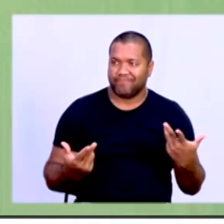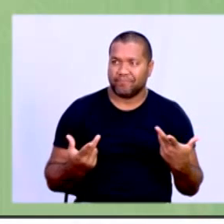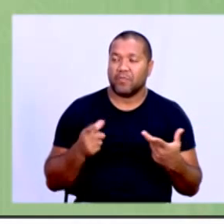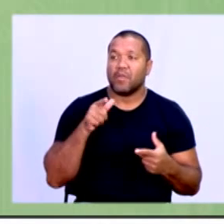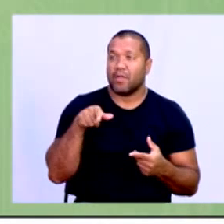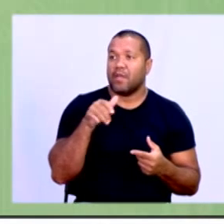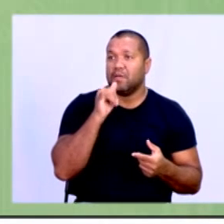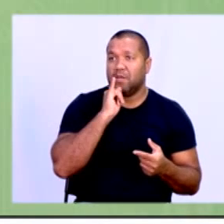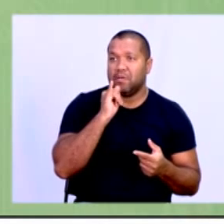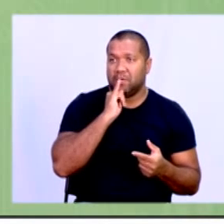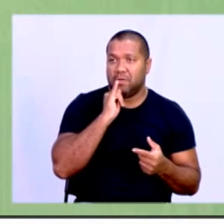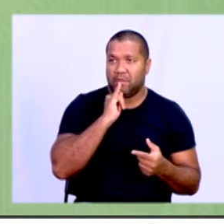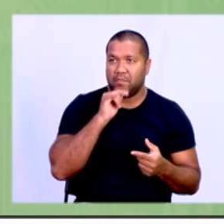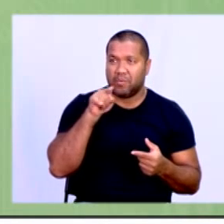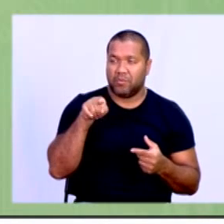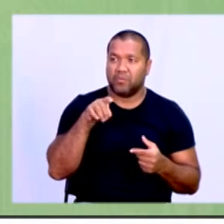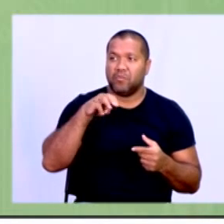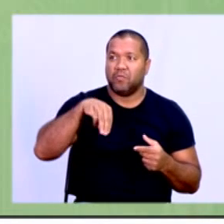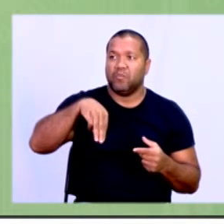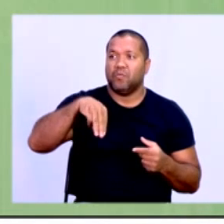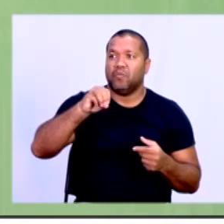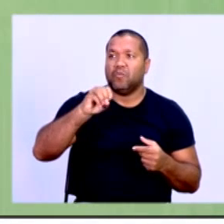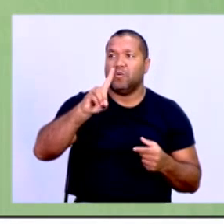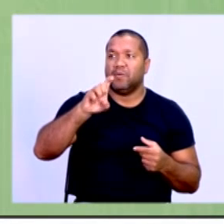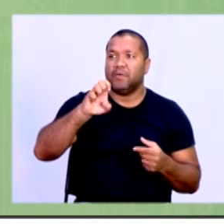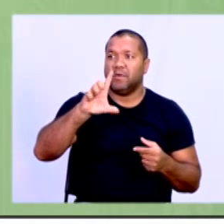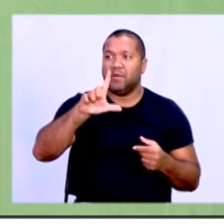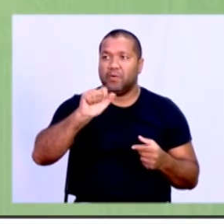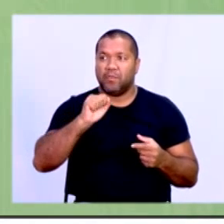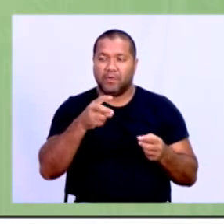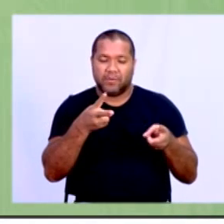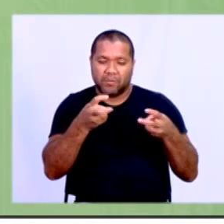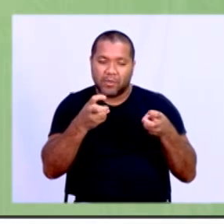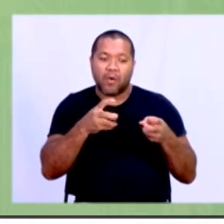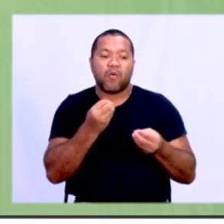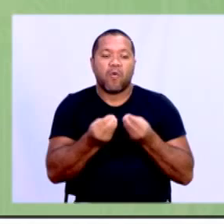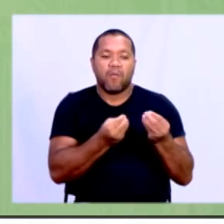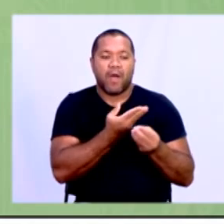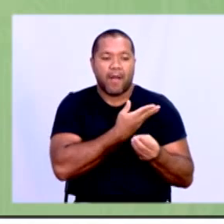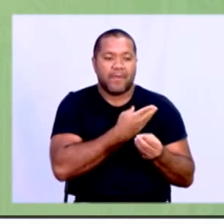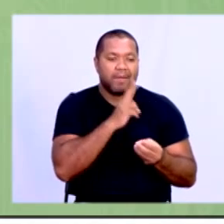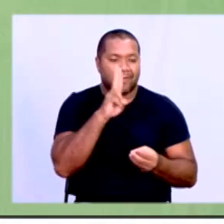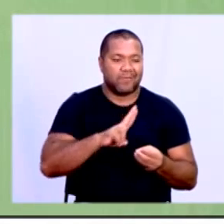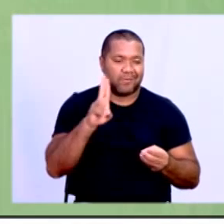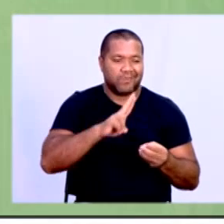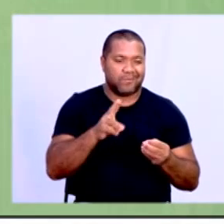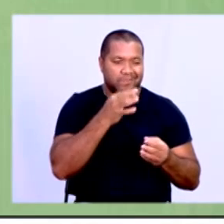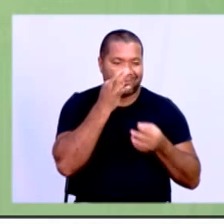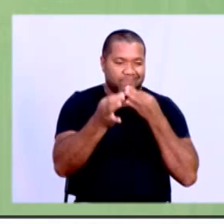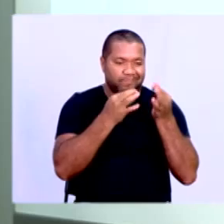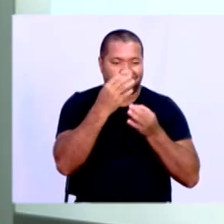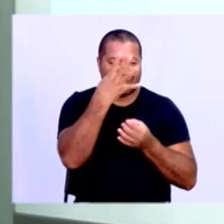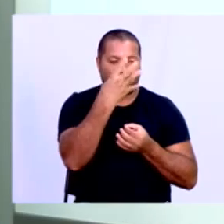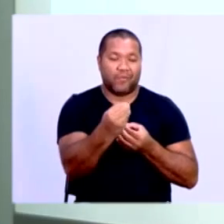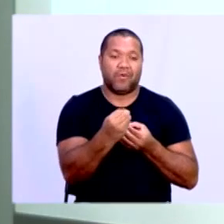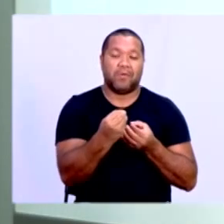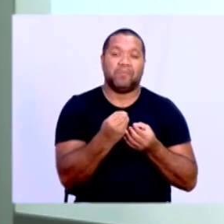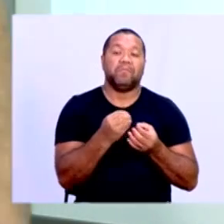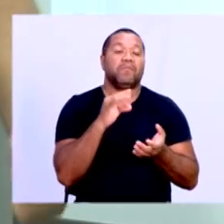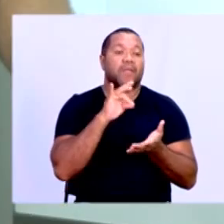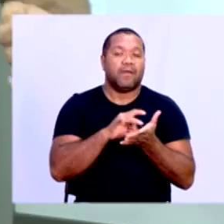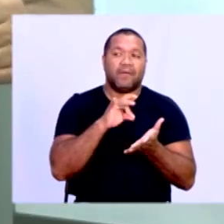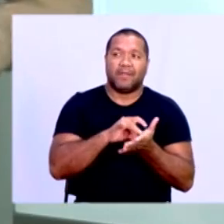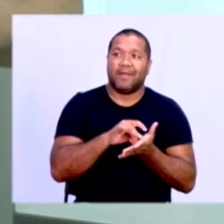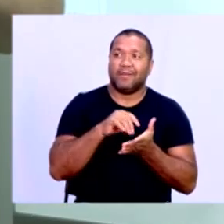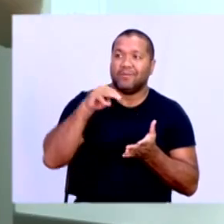exemplo, os modelos podem ser vistos como amigo, usuário, comentário, foto. Na verdade,